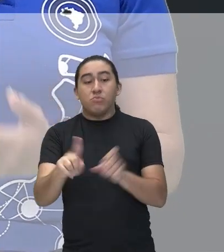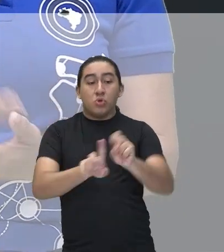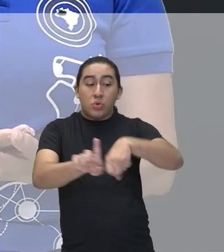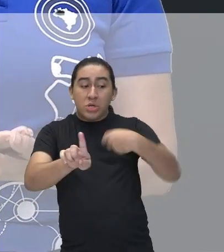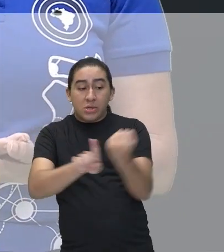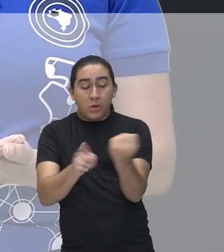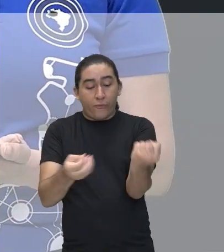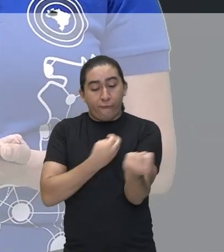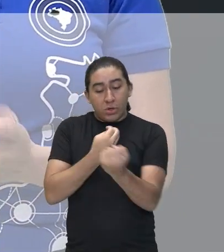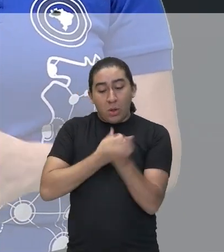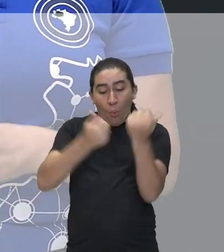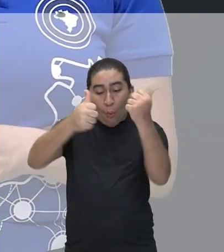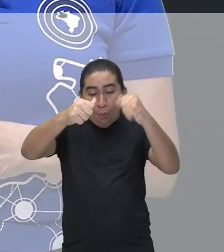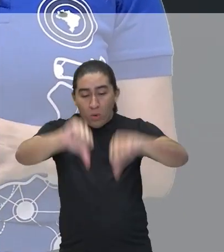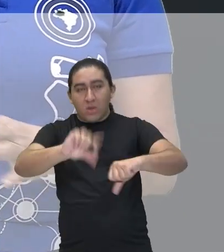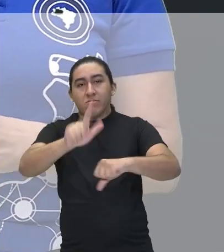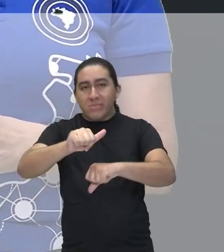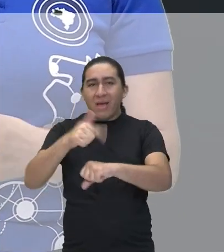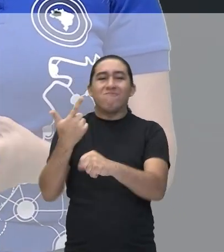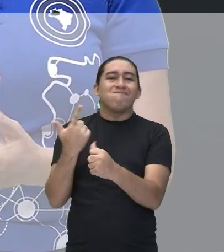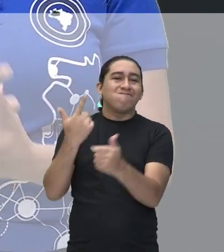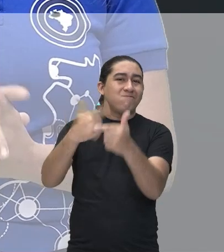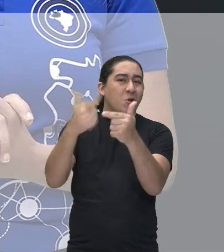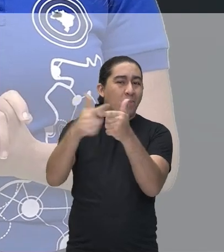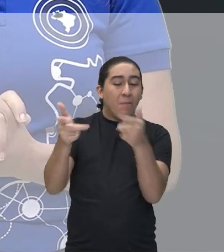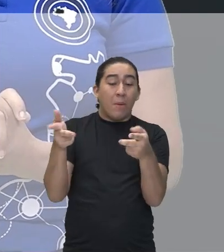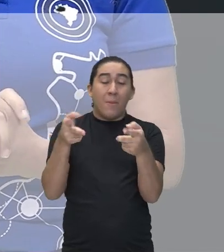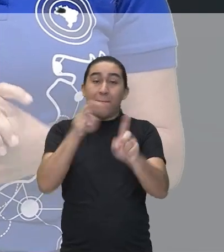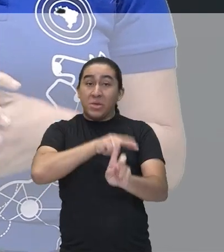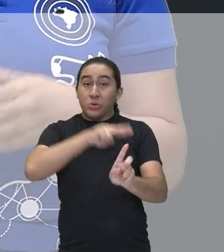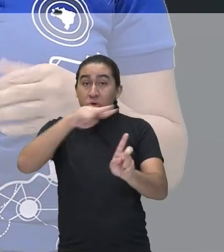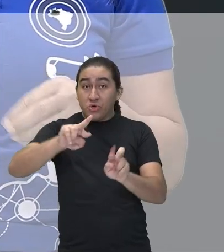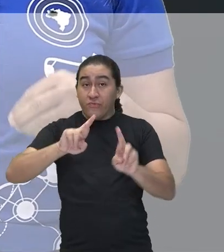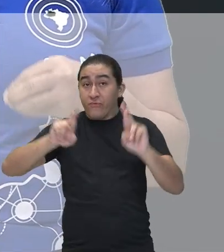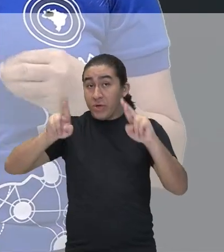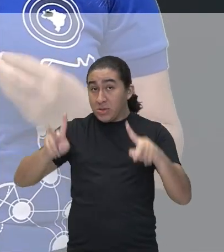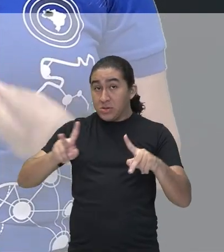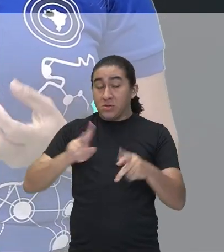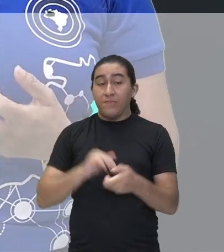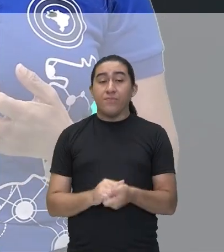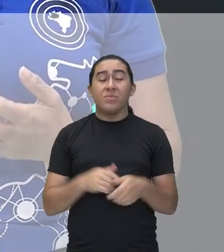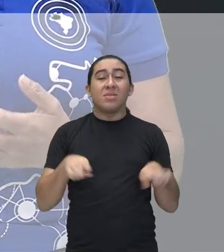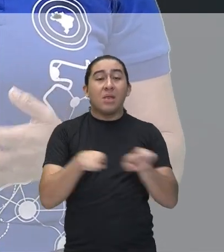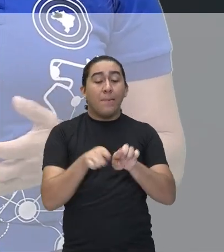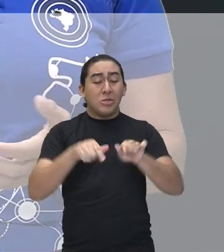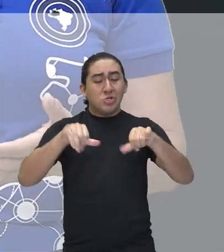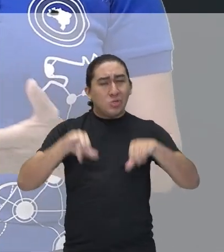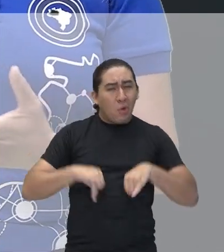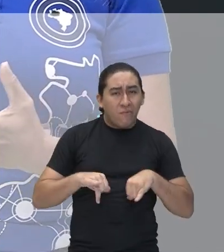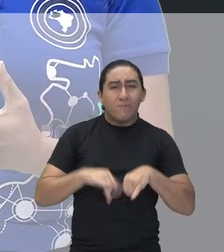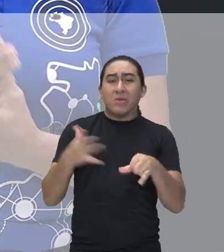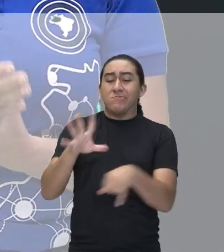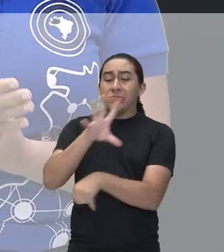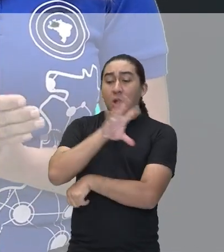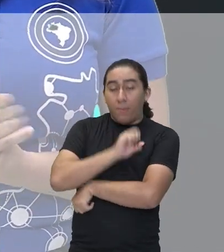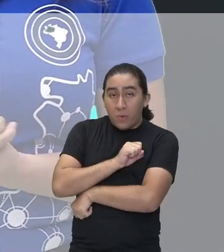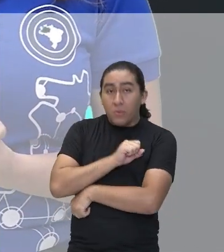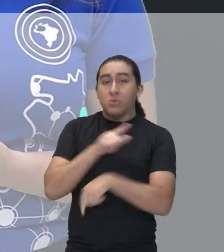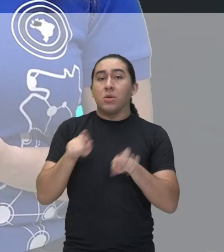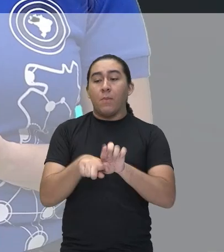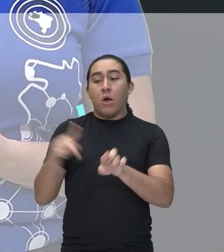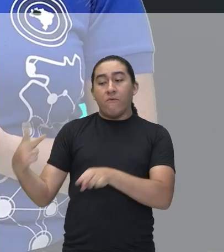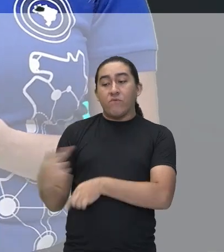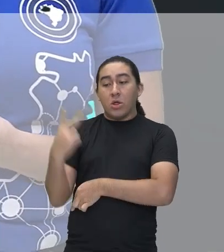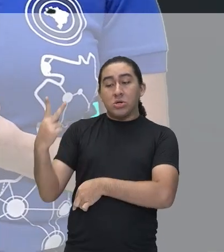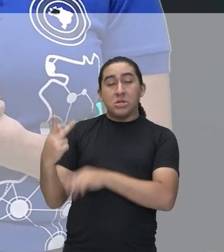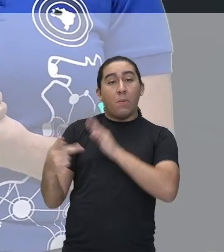uma visão, né, bem pessimista da segunda geração. O sofrimento amoroso, a valorização da